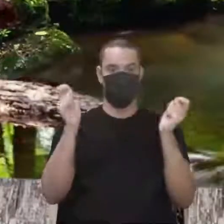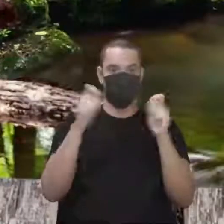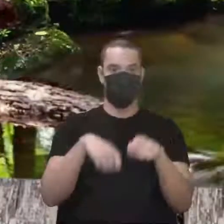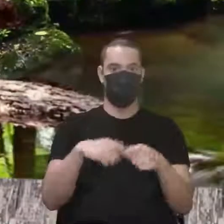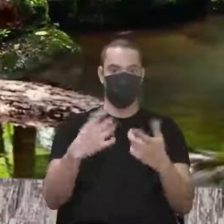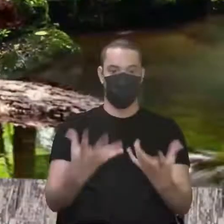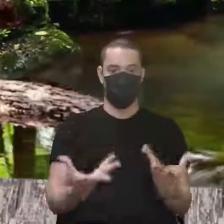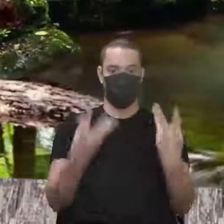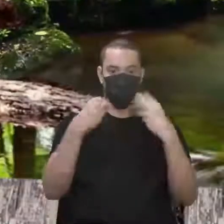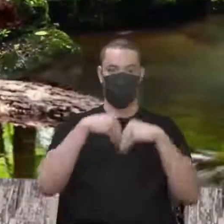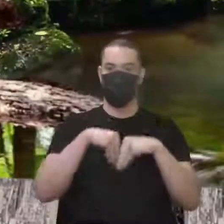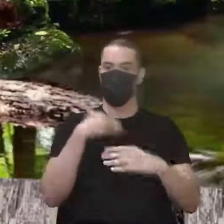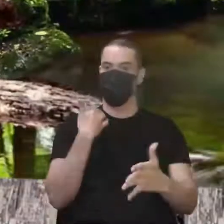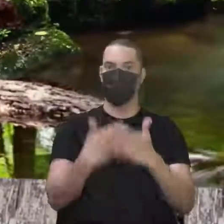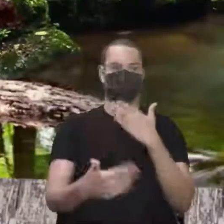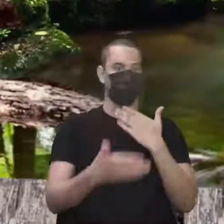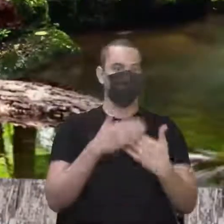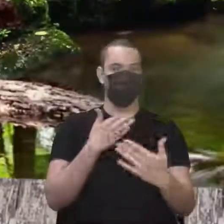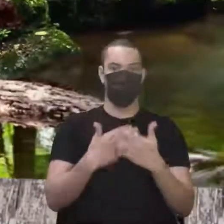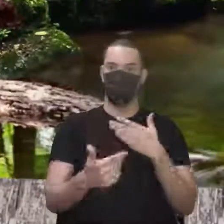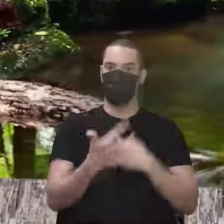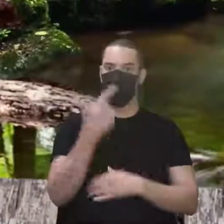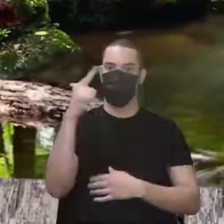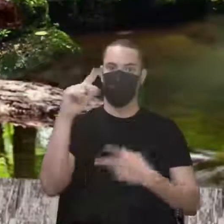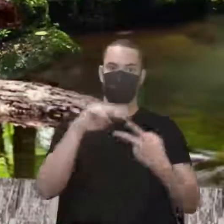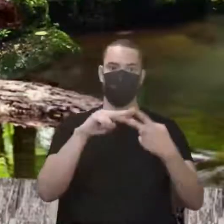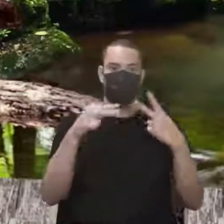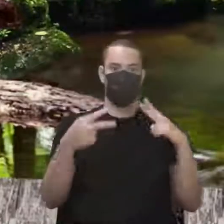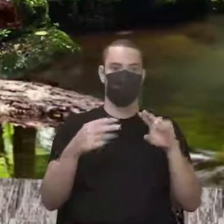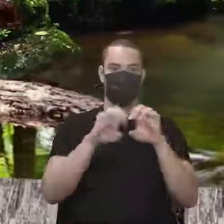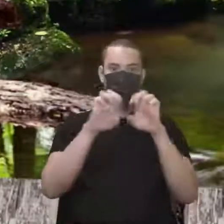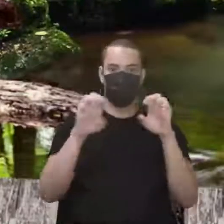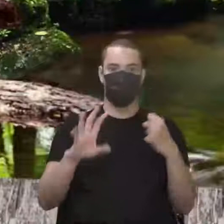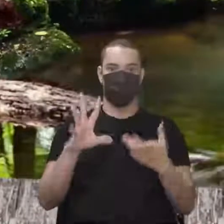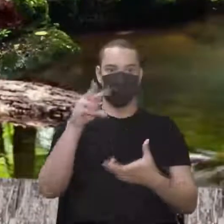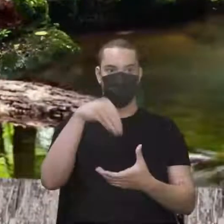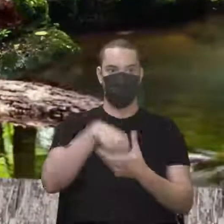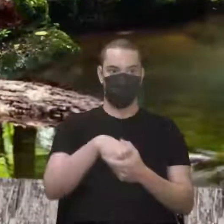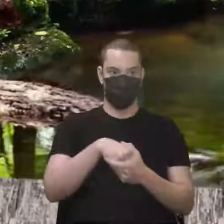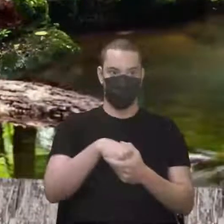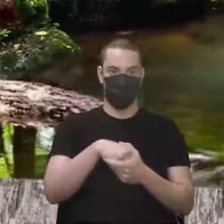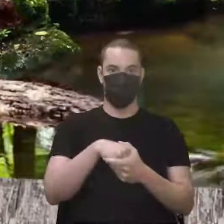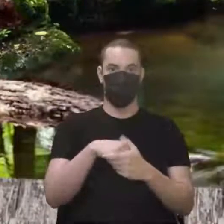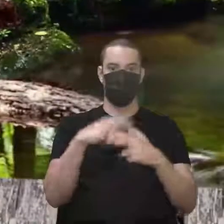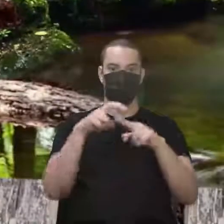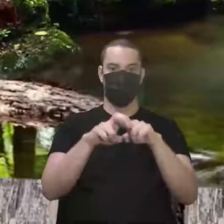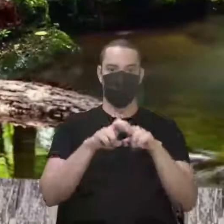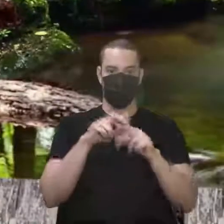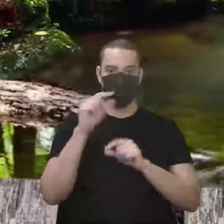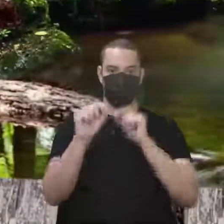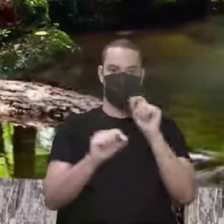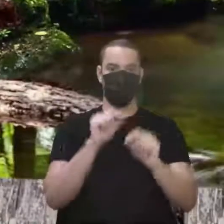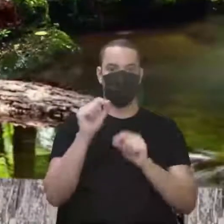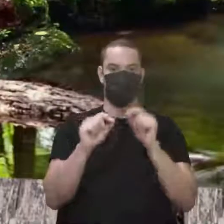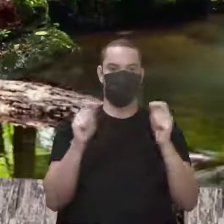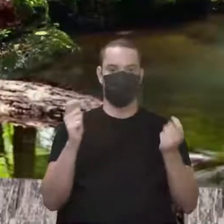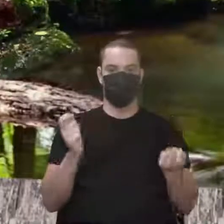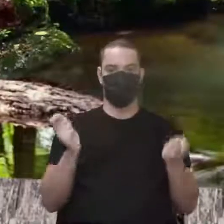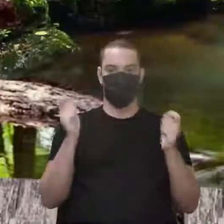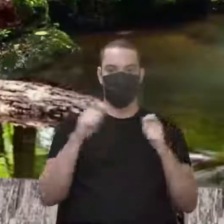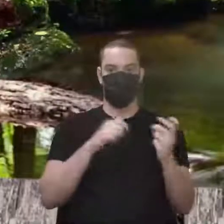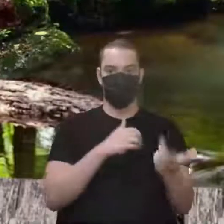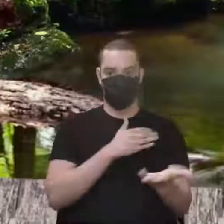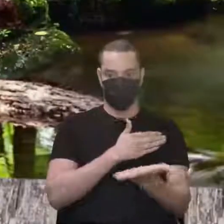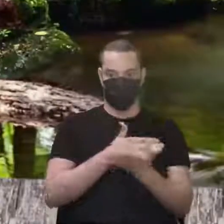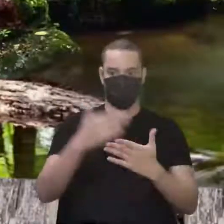que eu incorpore qualquer outro gene nessa estrutura do plasmídio. E aí eu posso, a